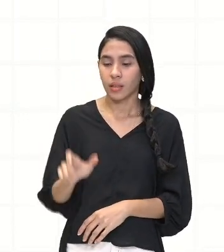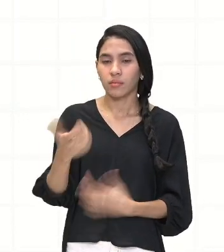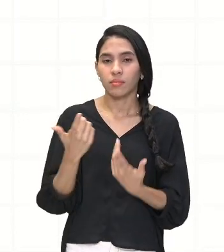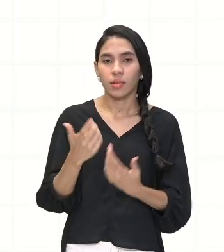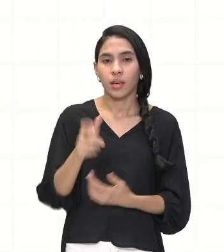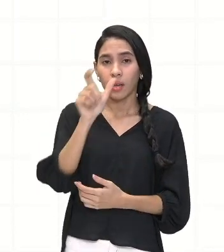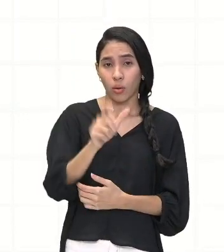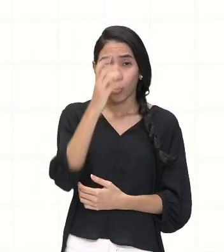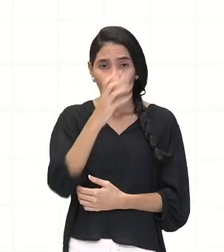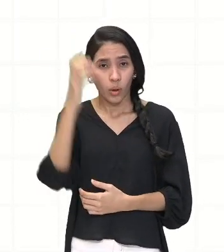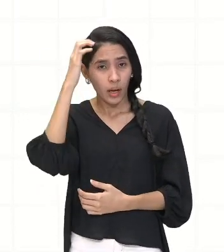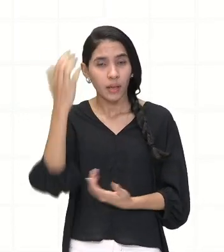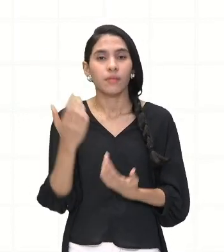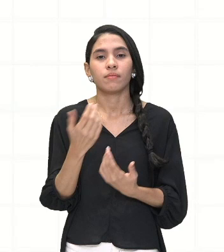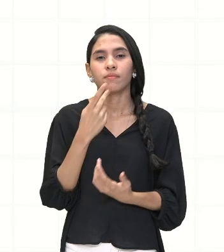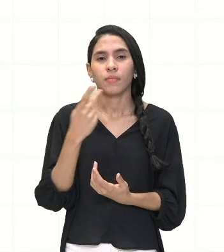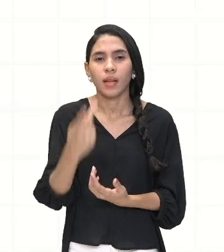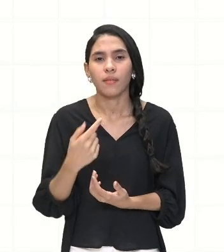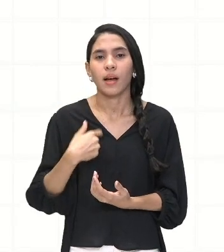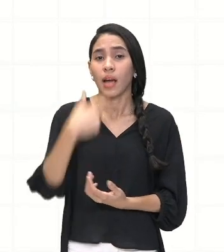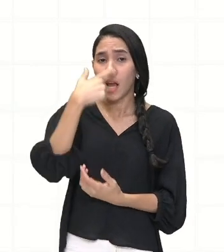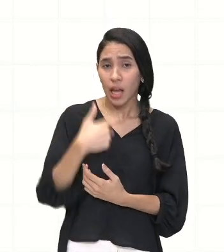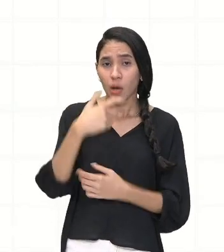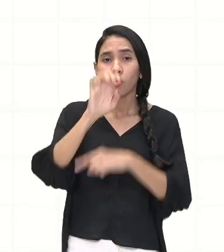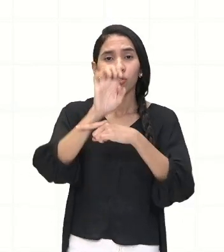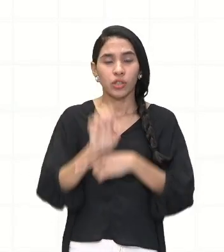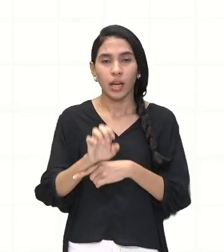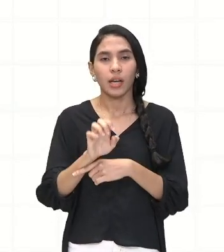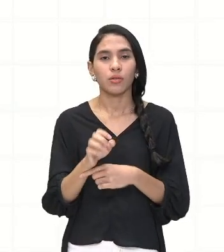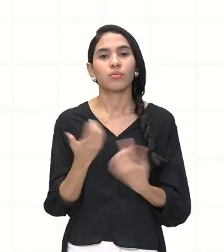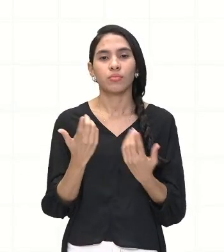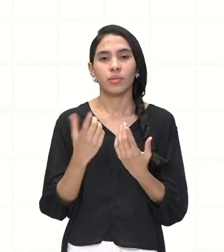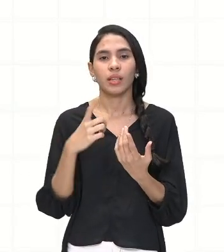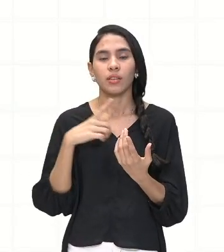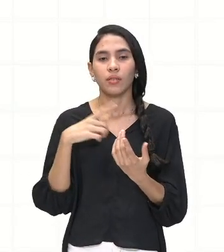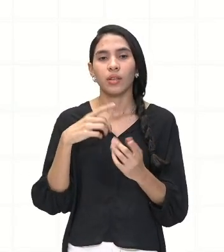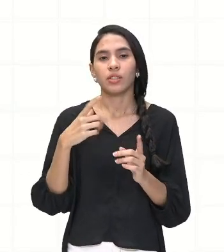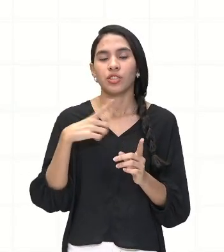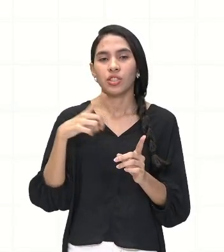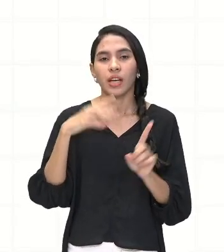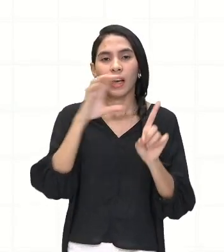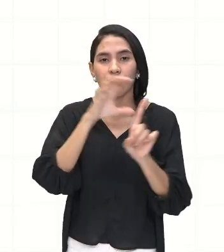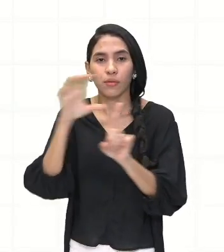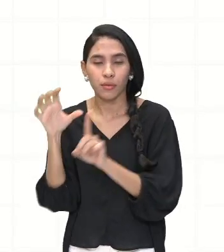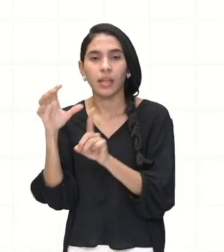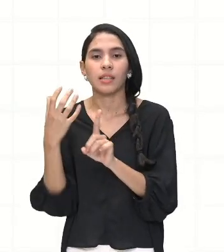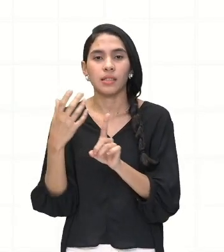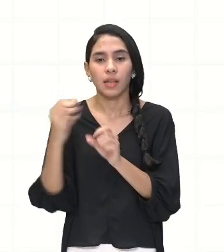ele se confundia com o Estado. Então, ele é um rei que ele é